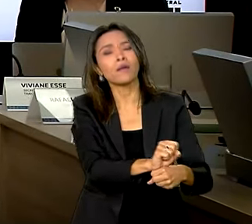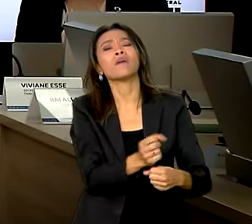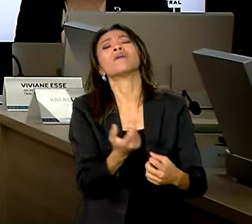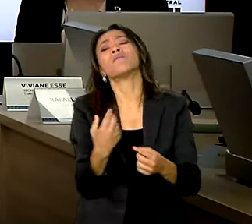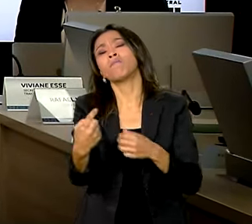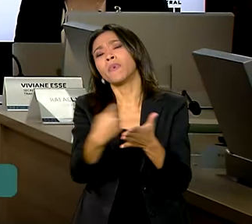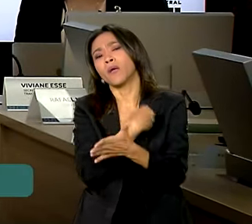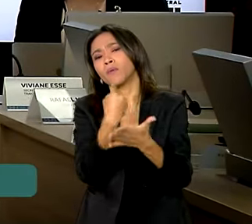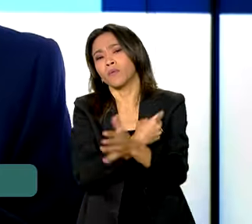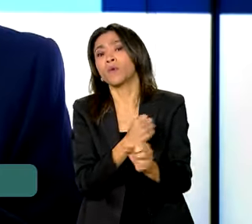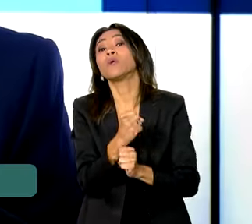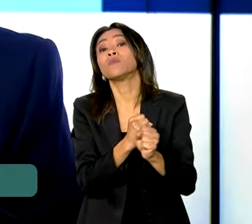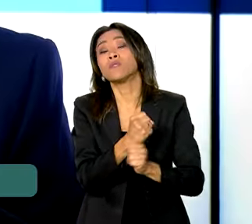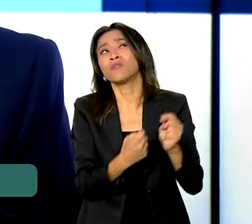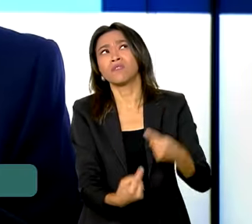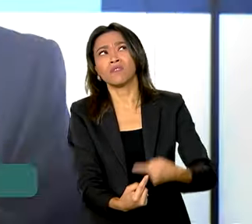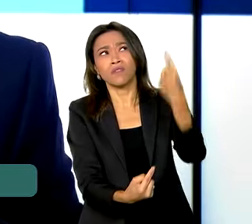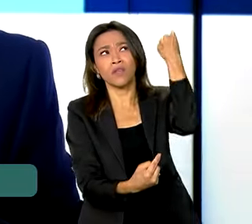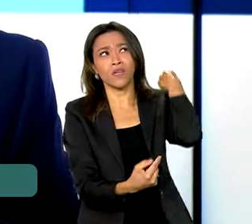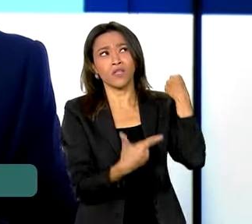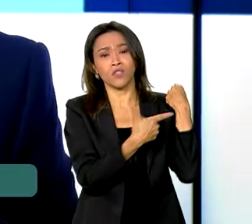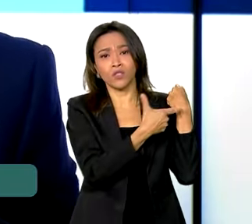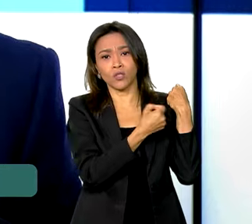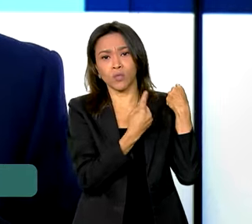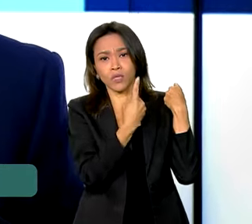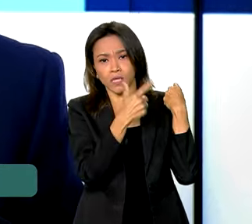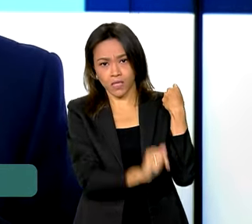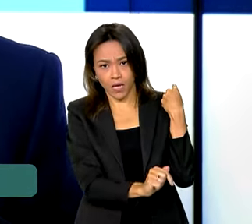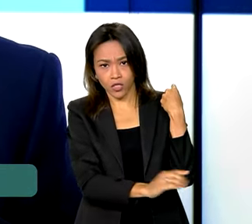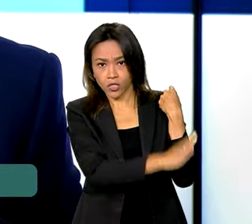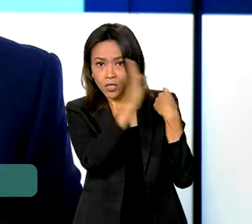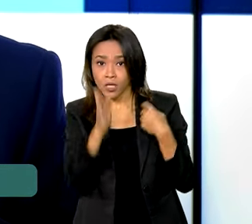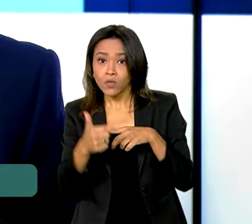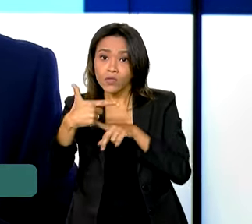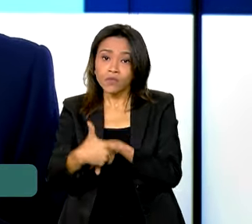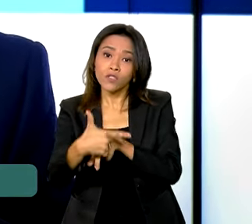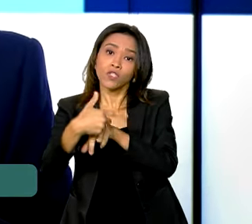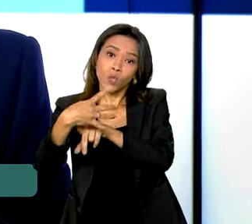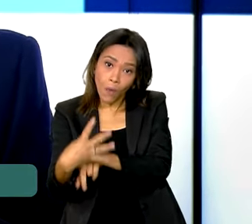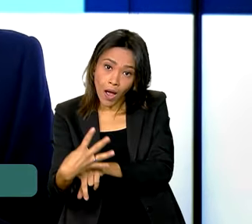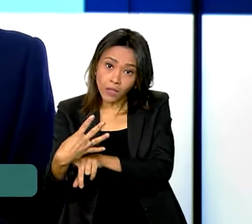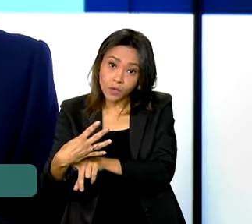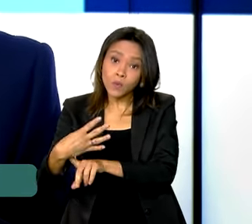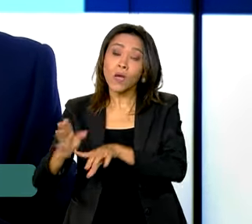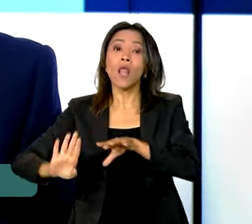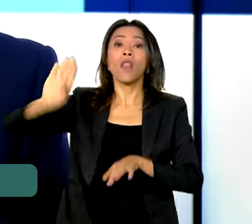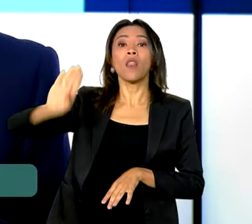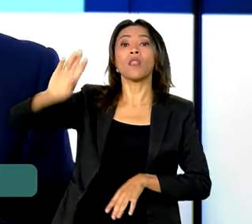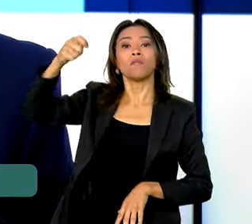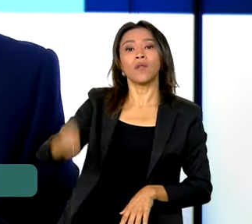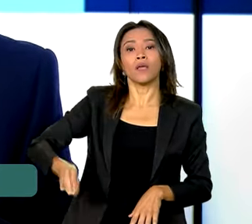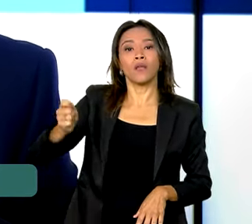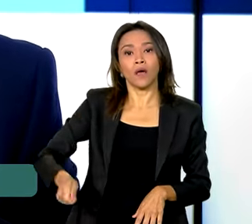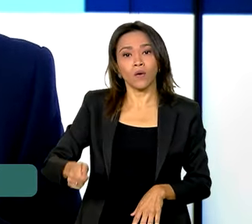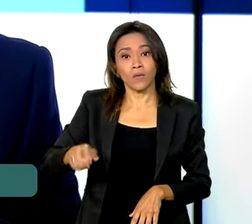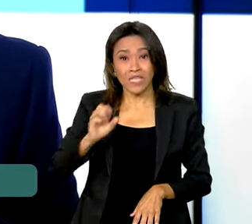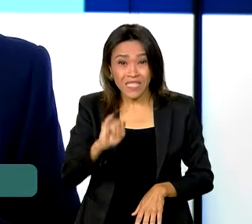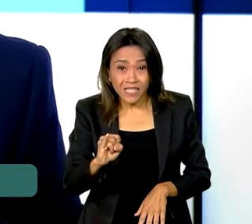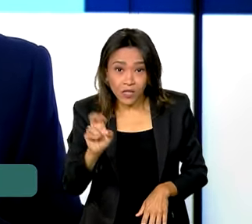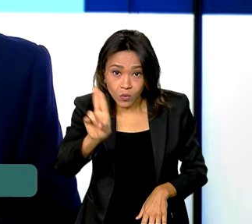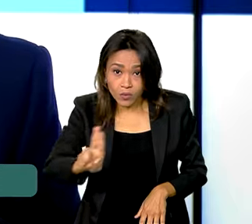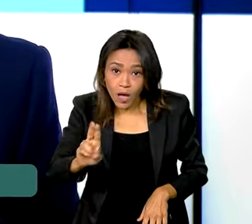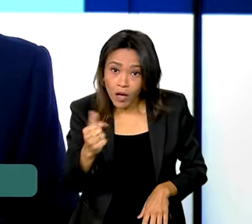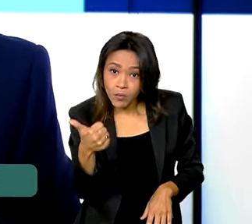ministro Renan? Desde 2017. Dos 24 leilões, só para gravar, se otimizarmos 15,